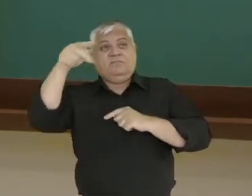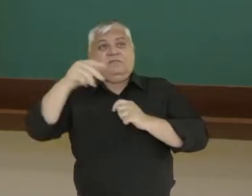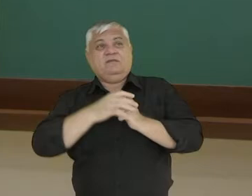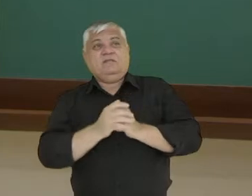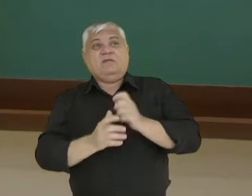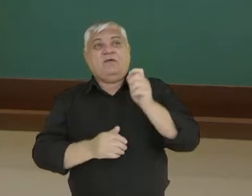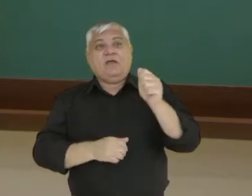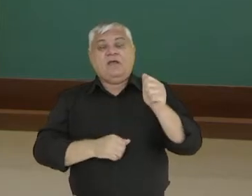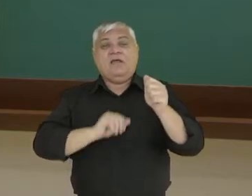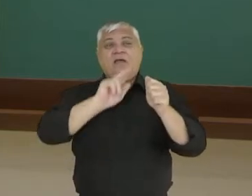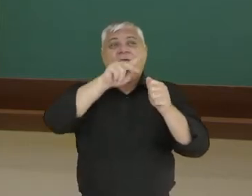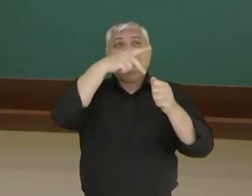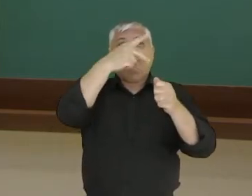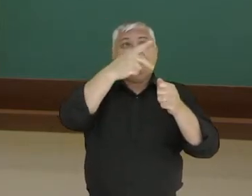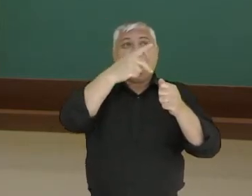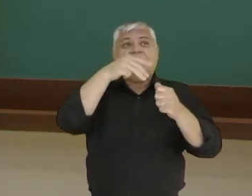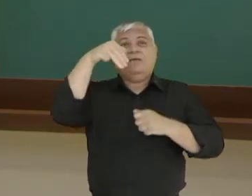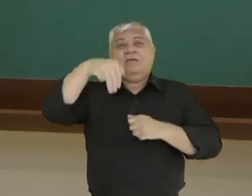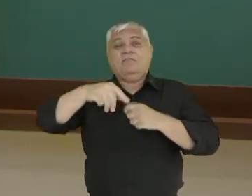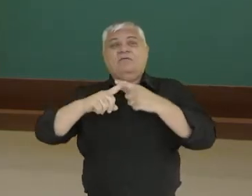logaritmando m vezes n.